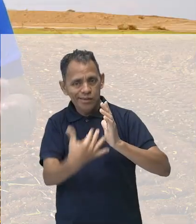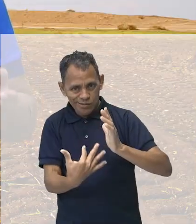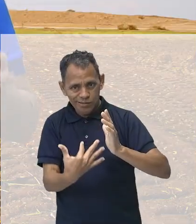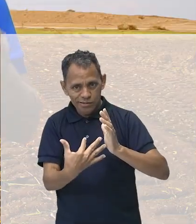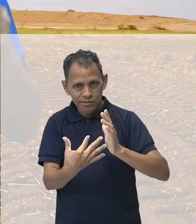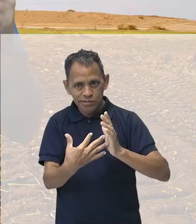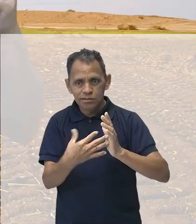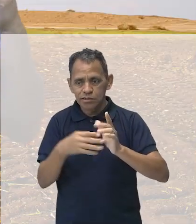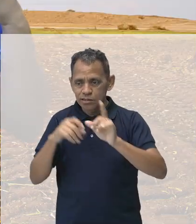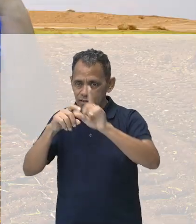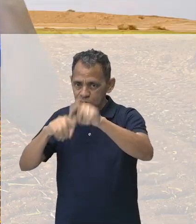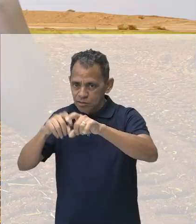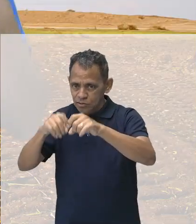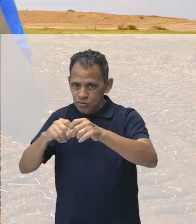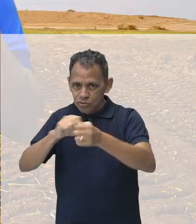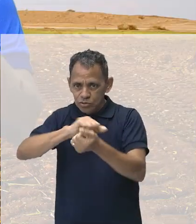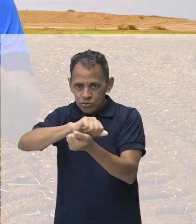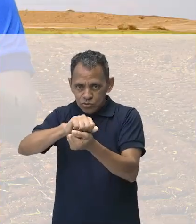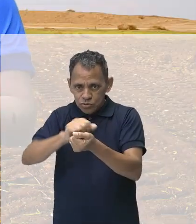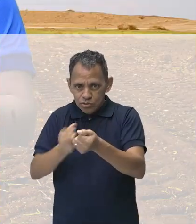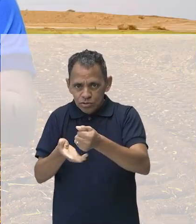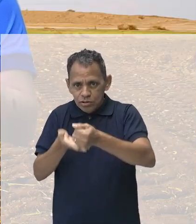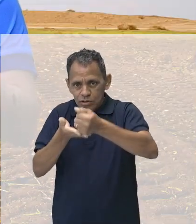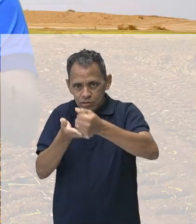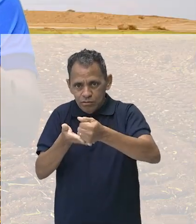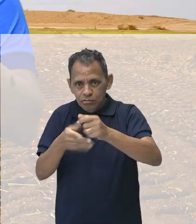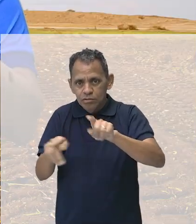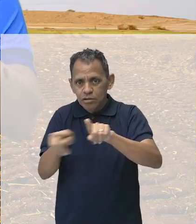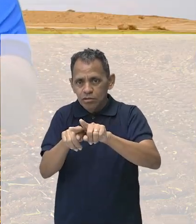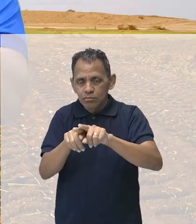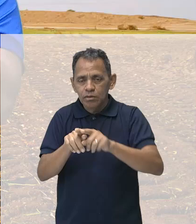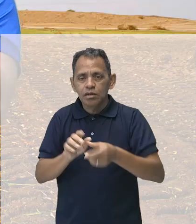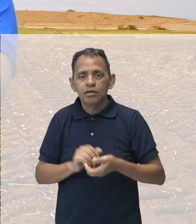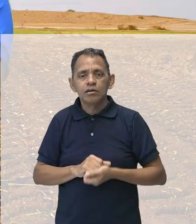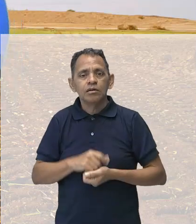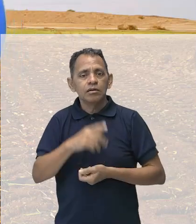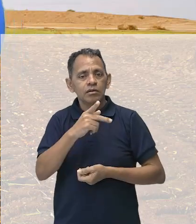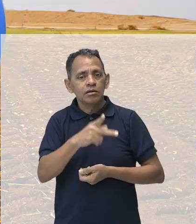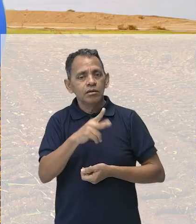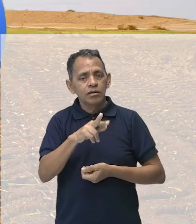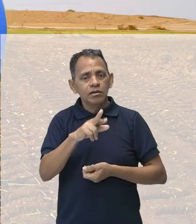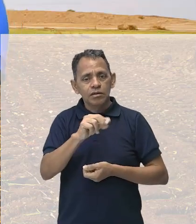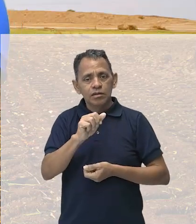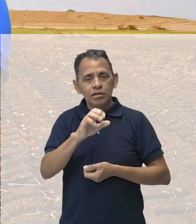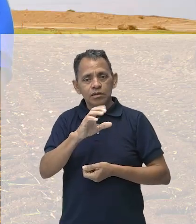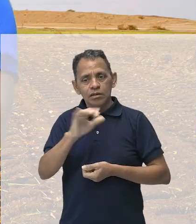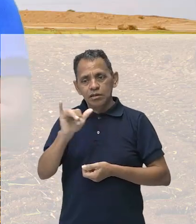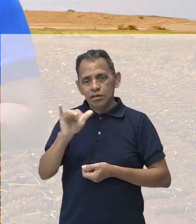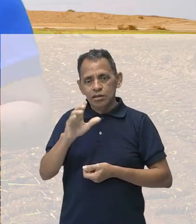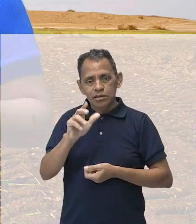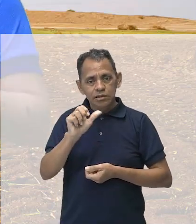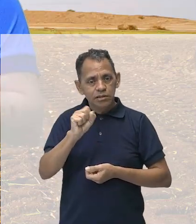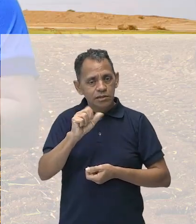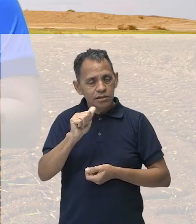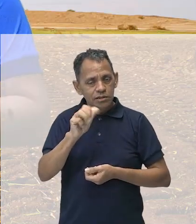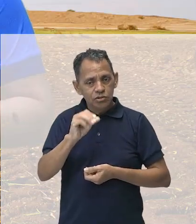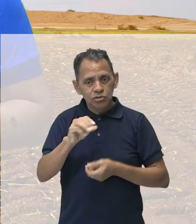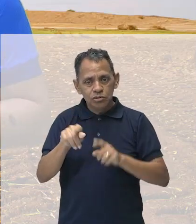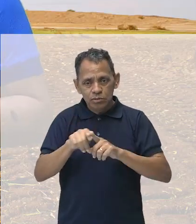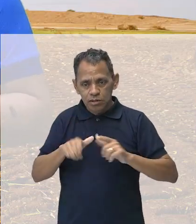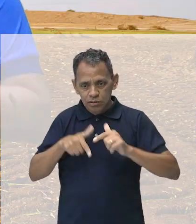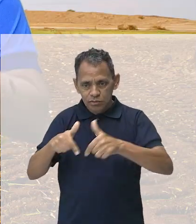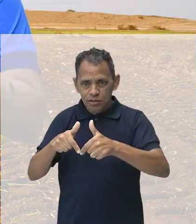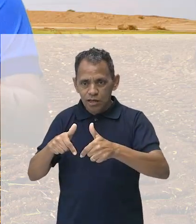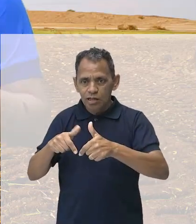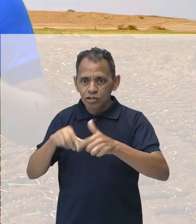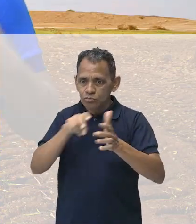agricultura sustentável, uma agricultura de precisão, onde tem as atividades da pecuária também em conjunto em